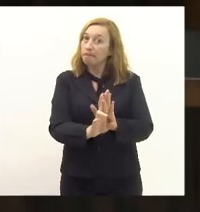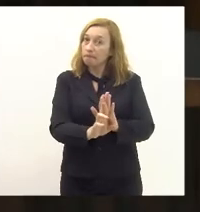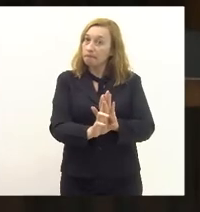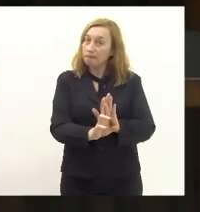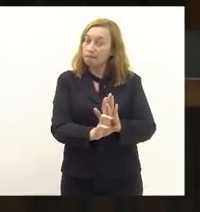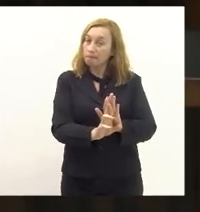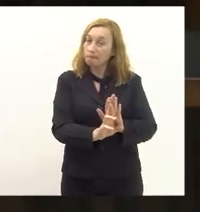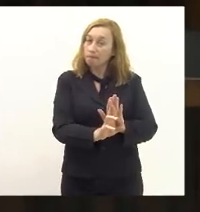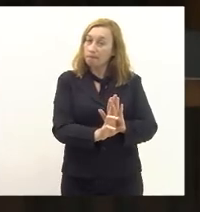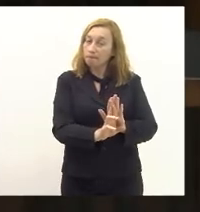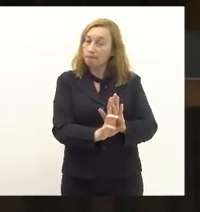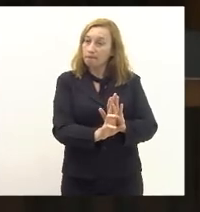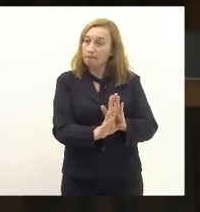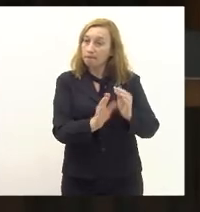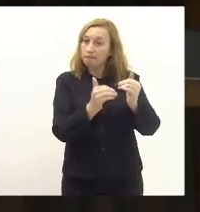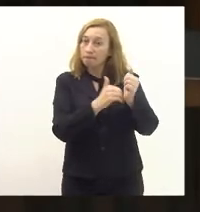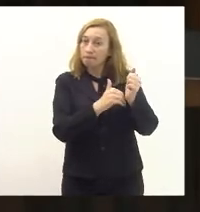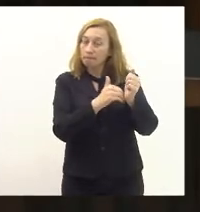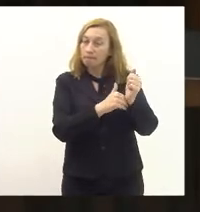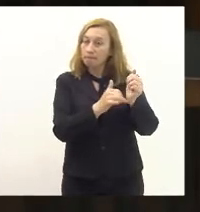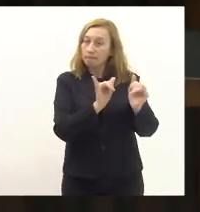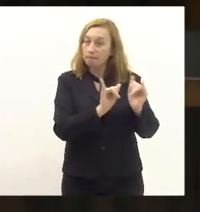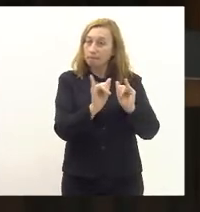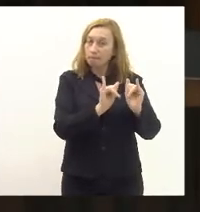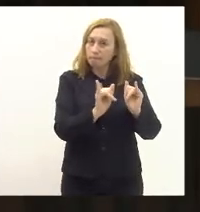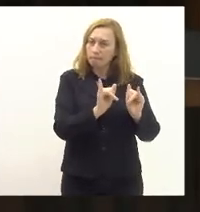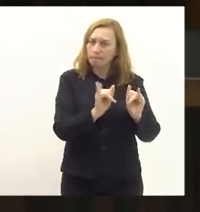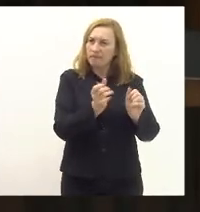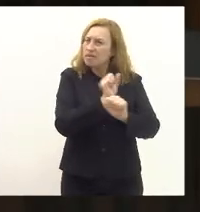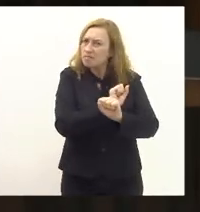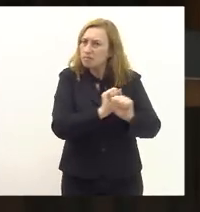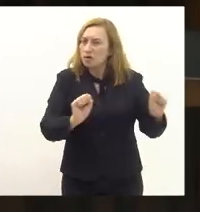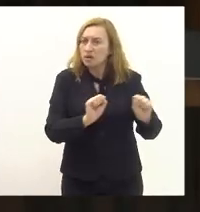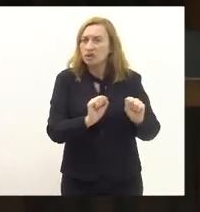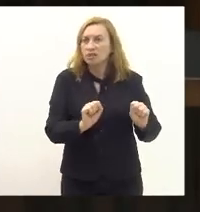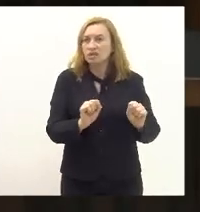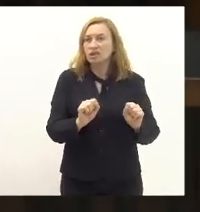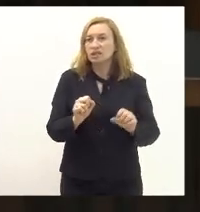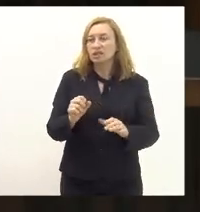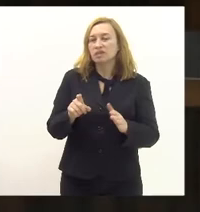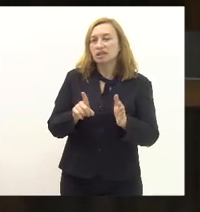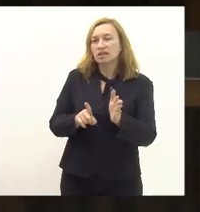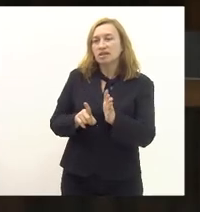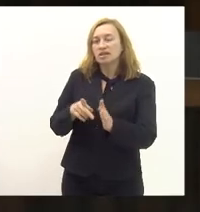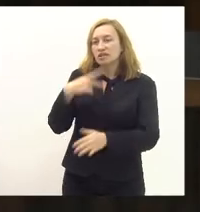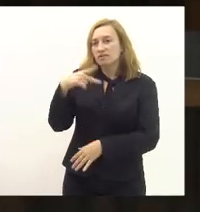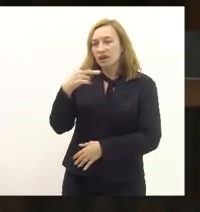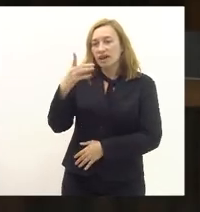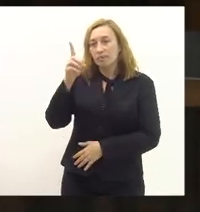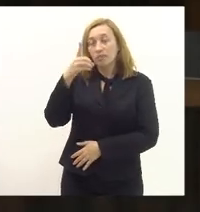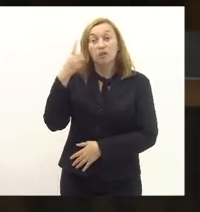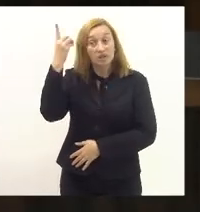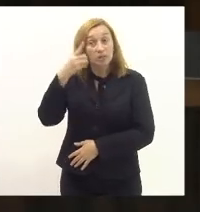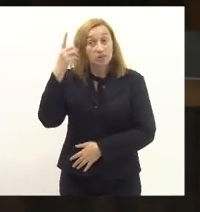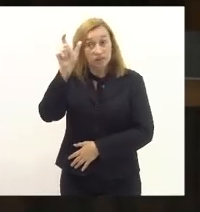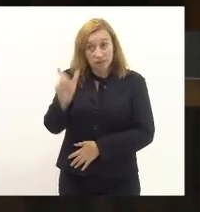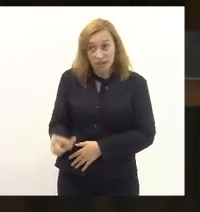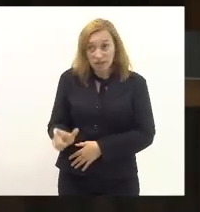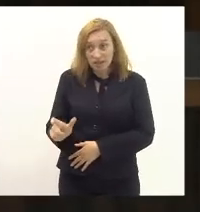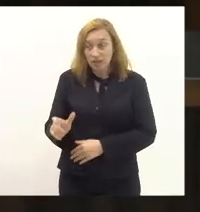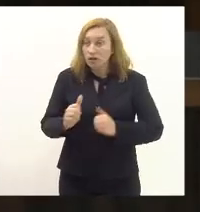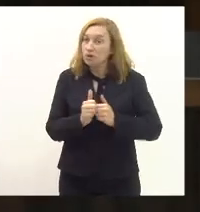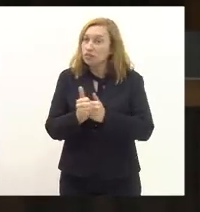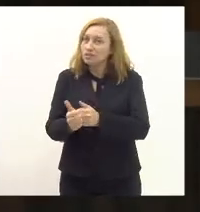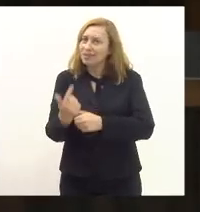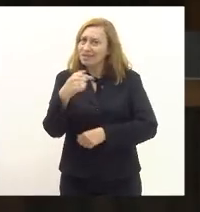quebra de sigilo, é inadmissível que se diga a uma deputada, que é uma deputada conduzida a